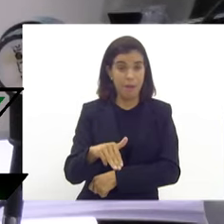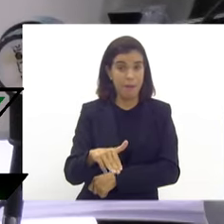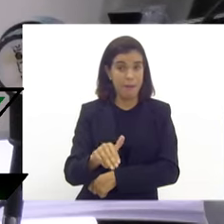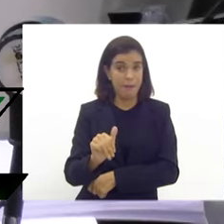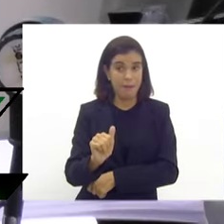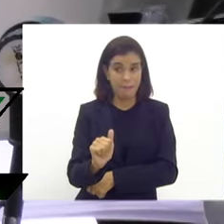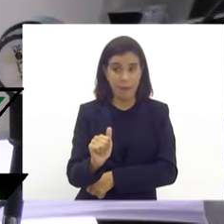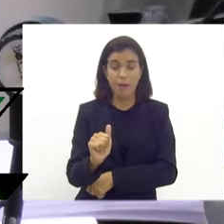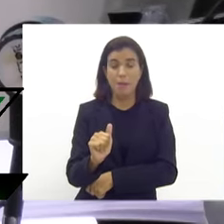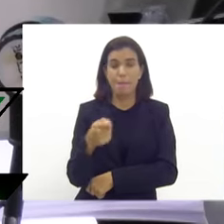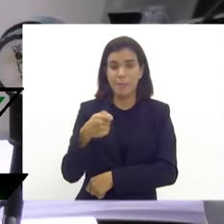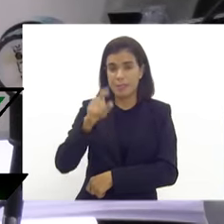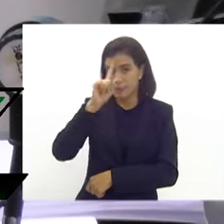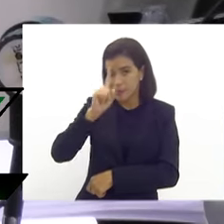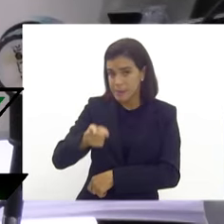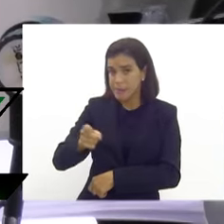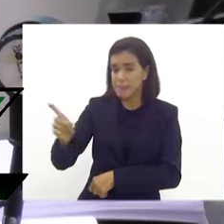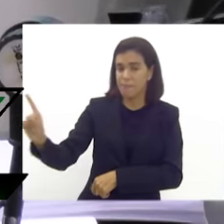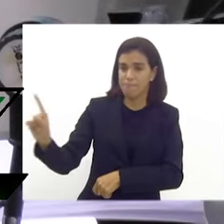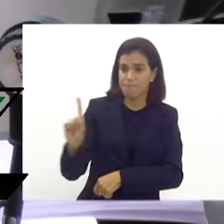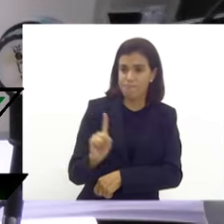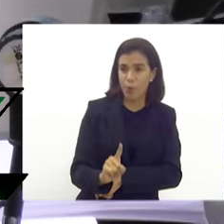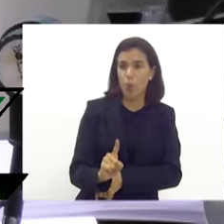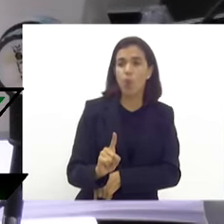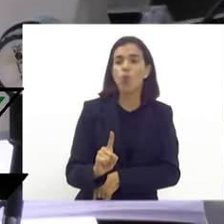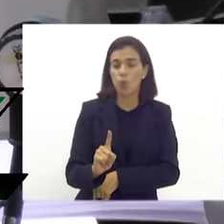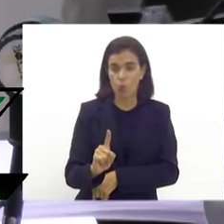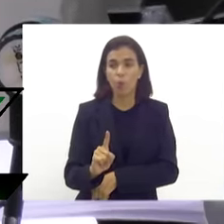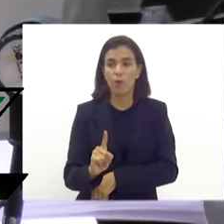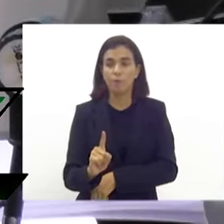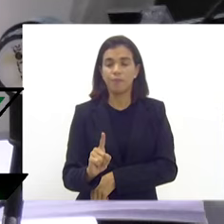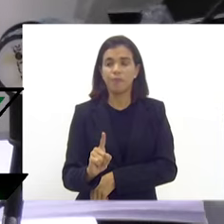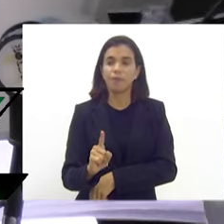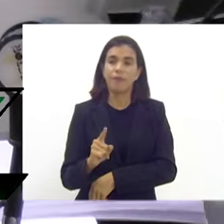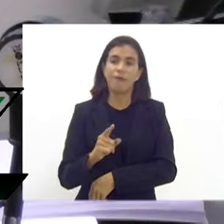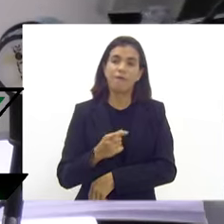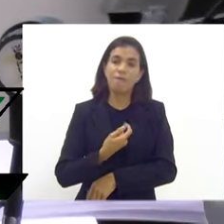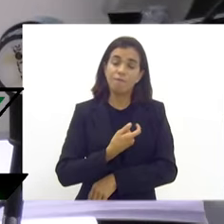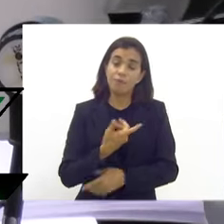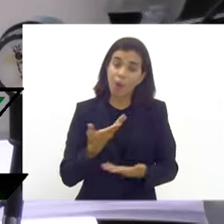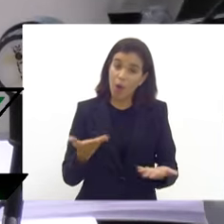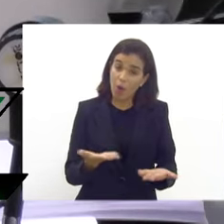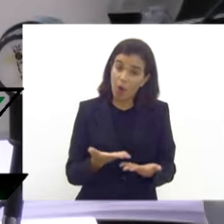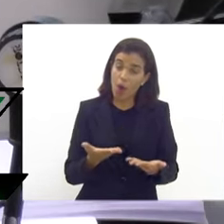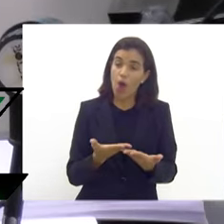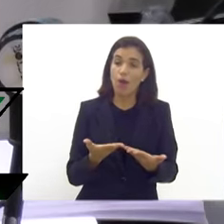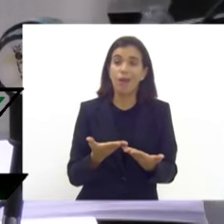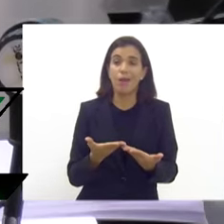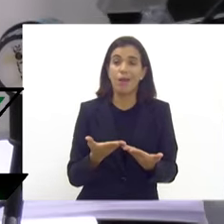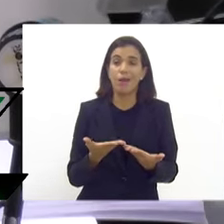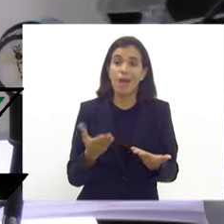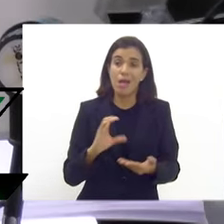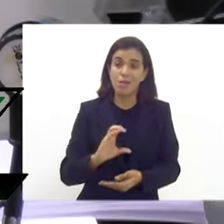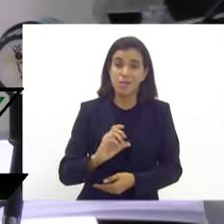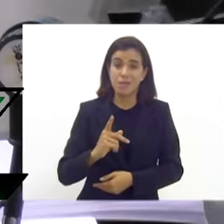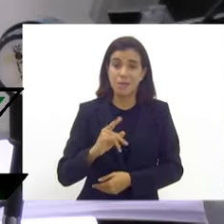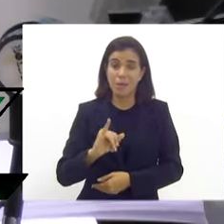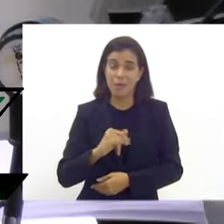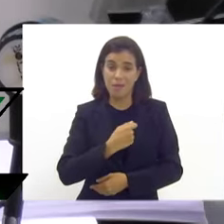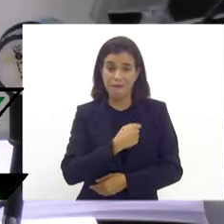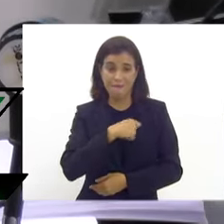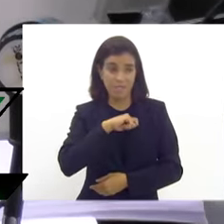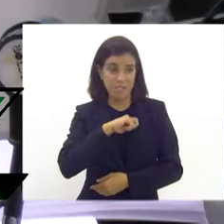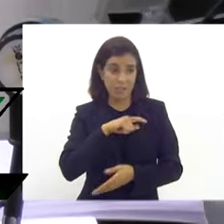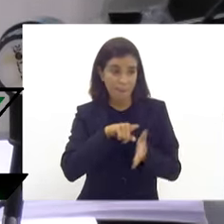também que teria que ser convocado Então tá na hora da CPI fazer aquela vistoria no local porque nós vamos poder fazer